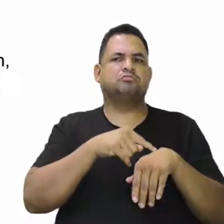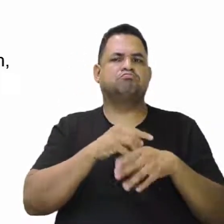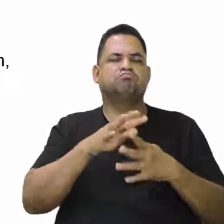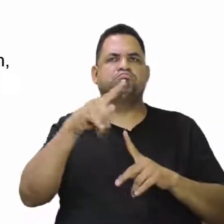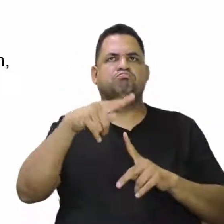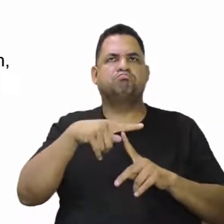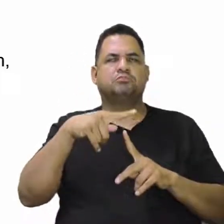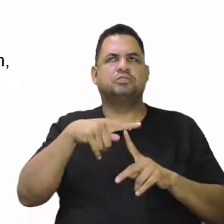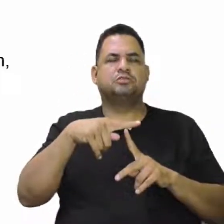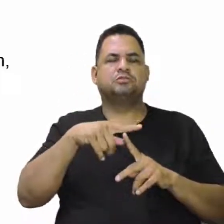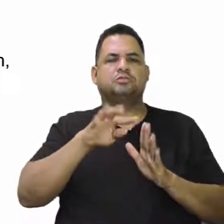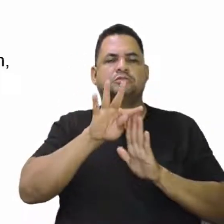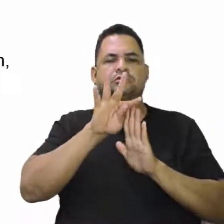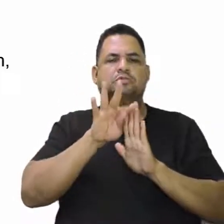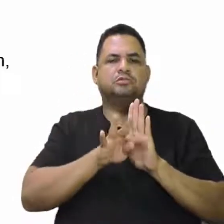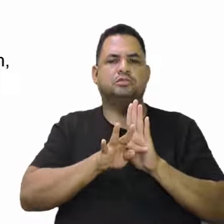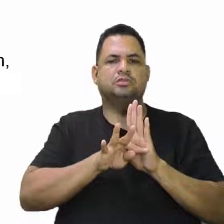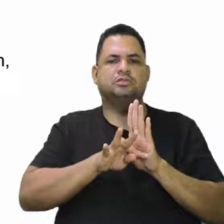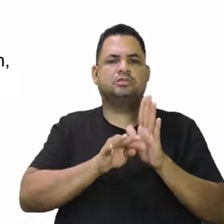como objetivo